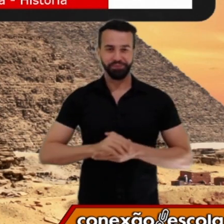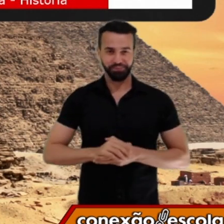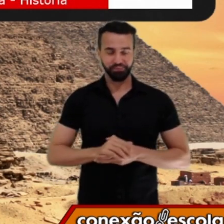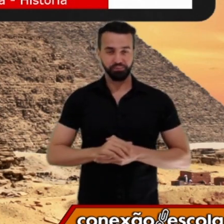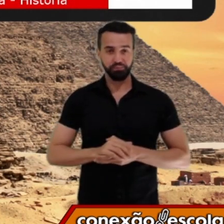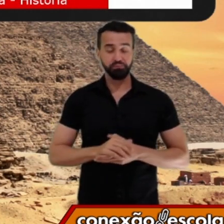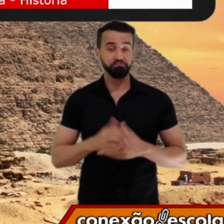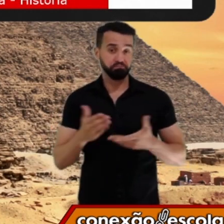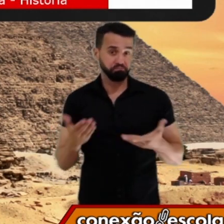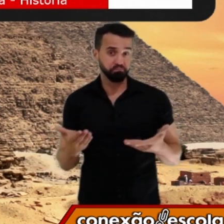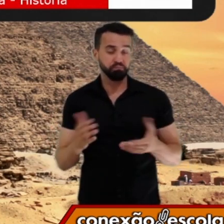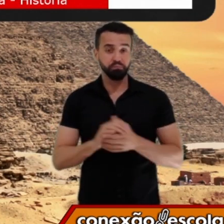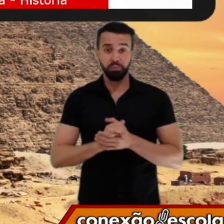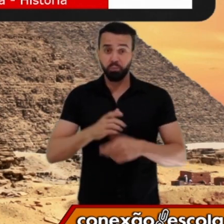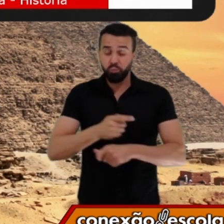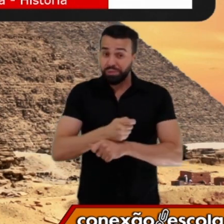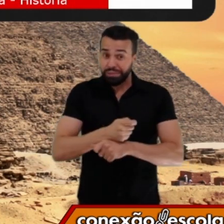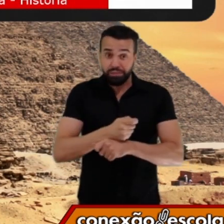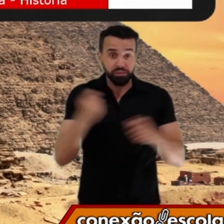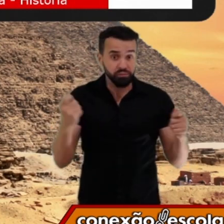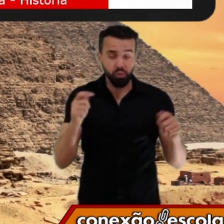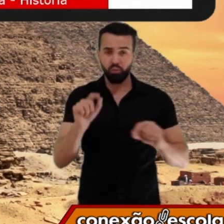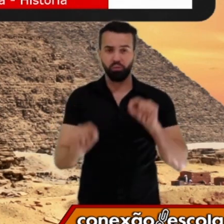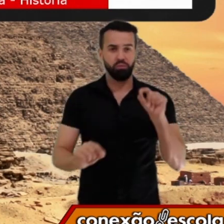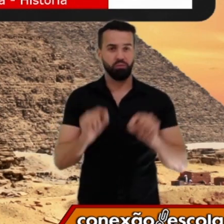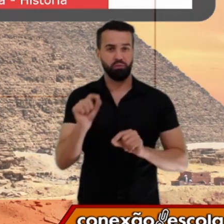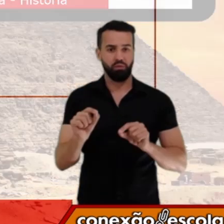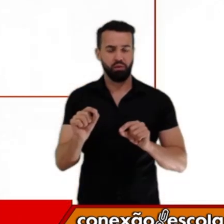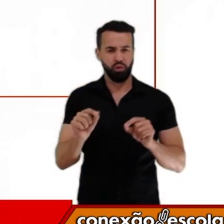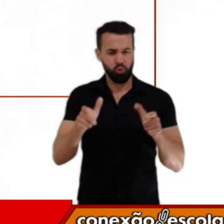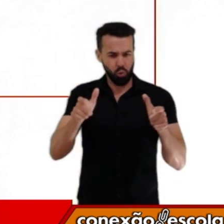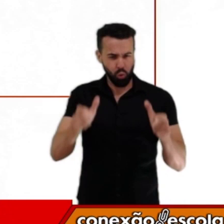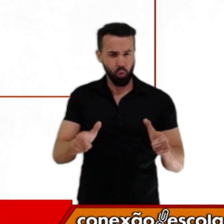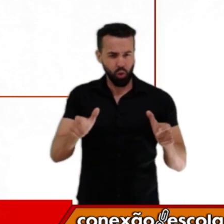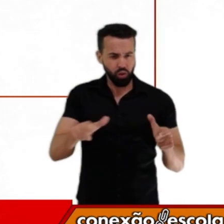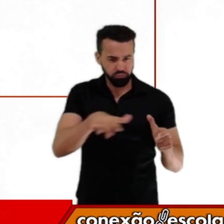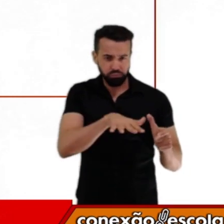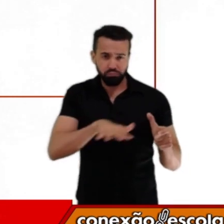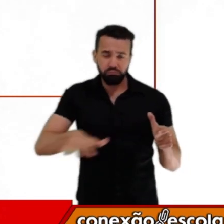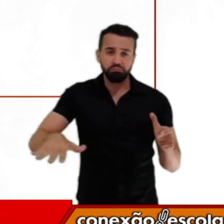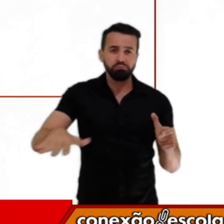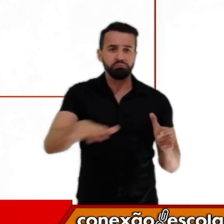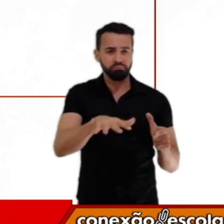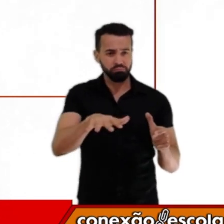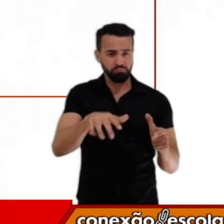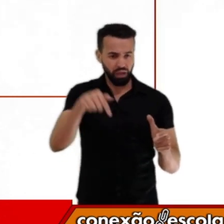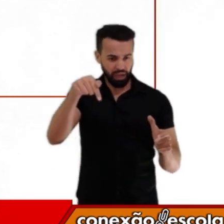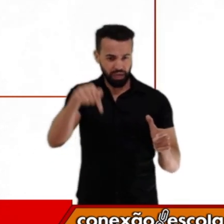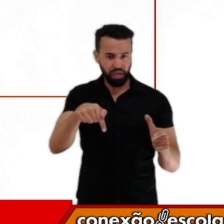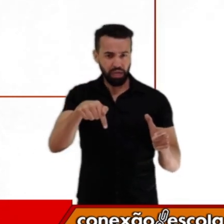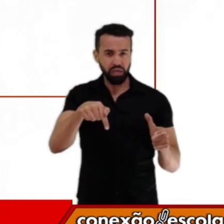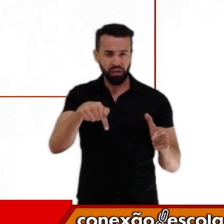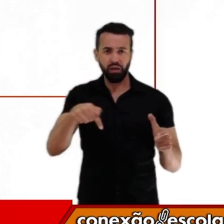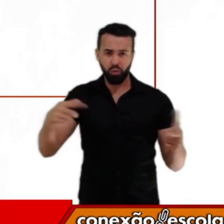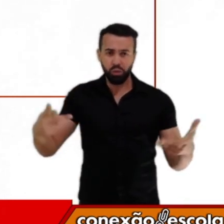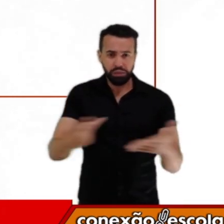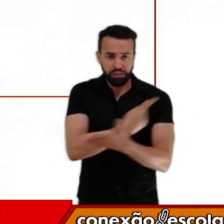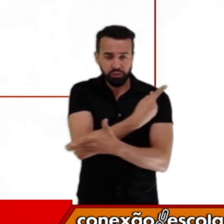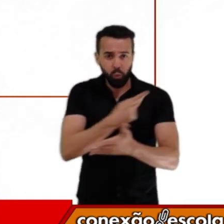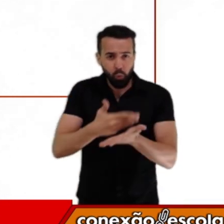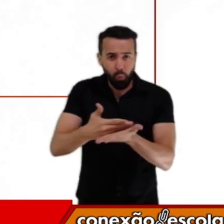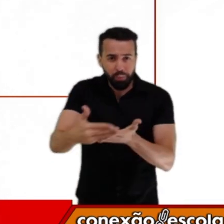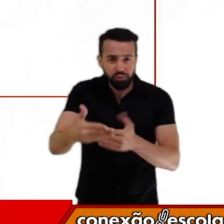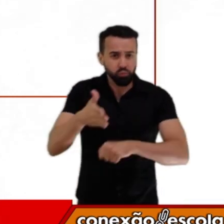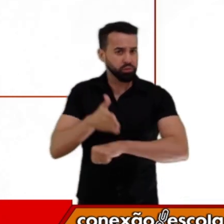Praticamente é impossível nós determinarmos um local exato para dizer que ali se originou a